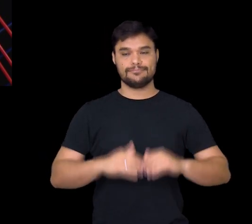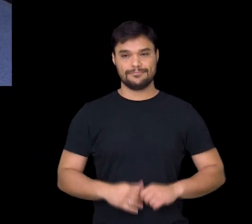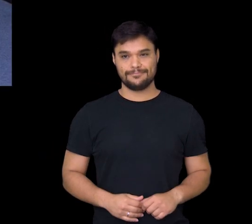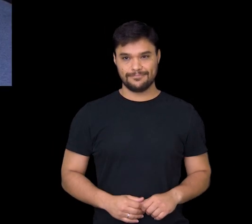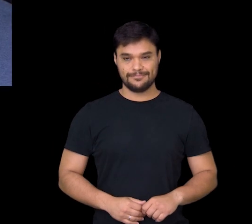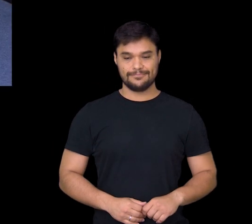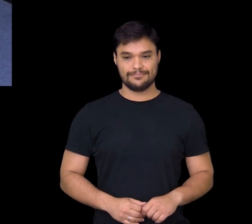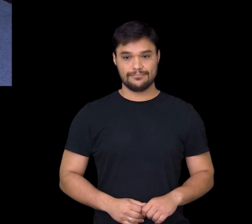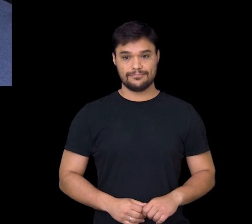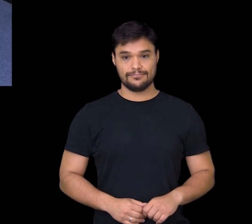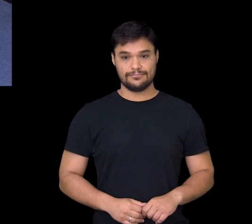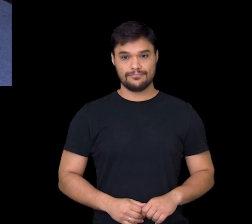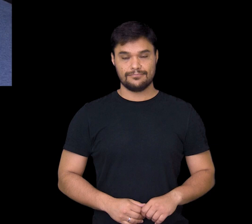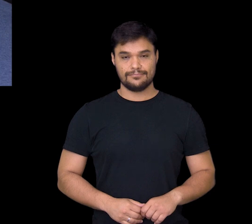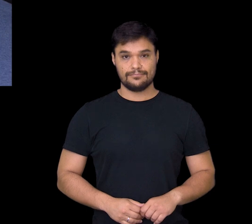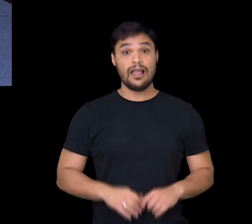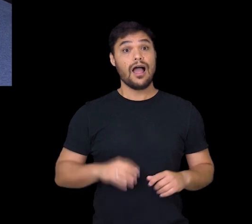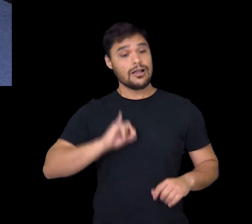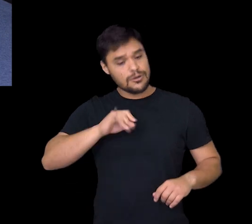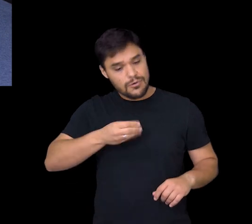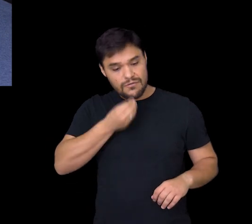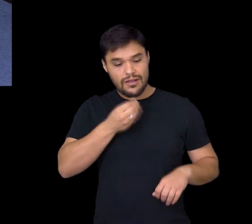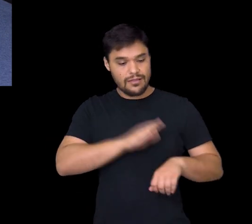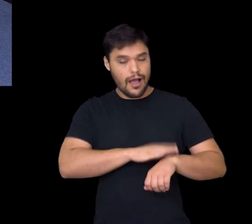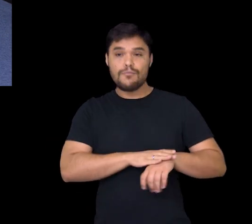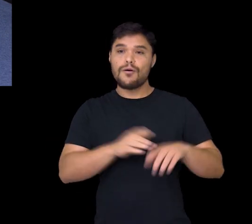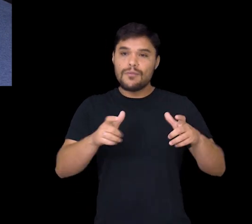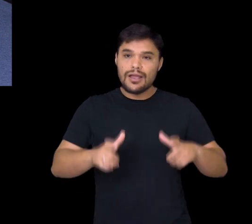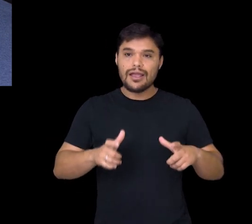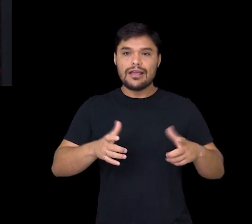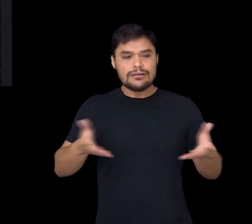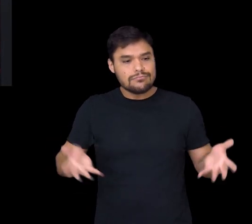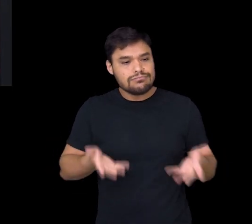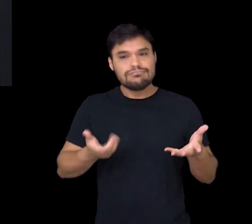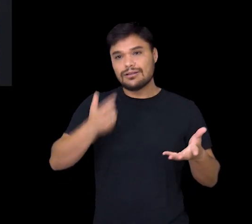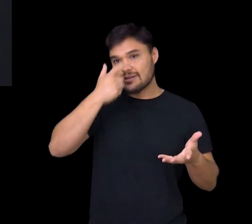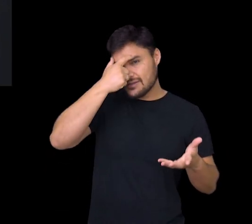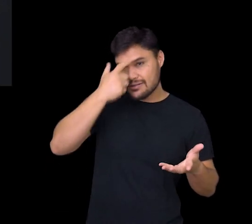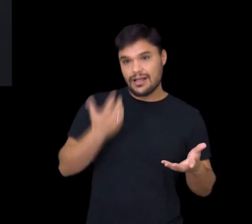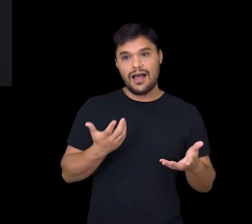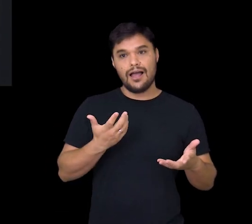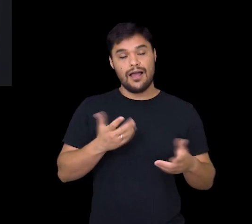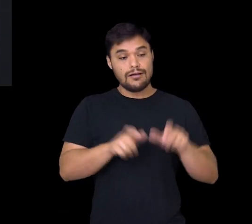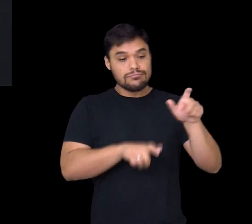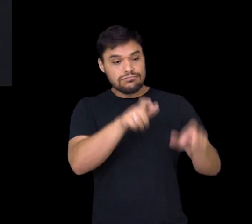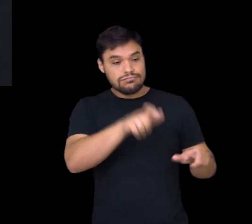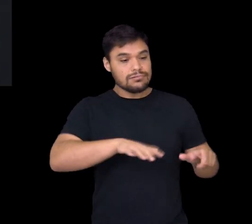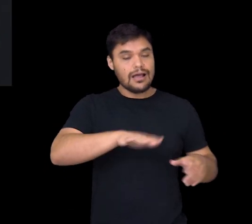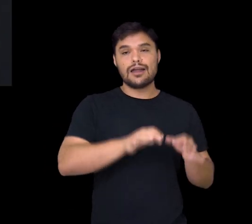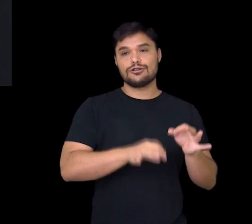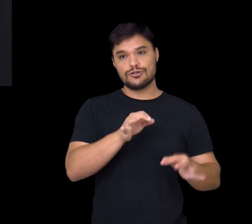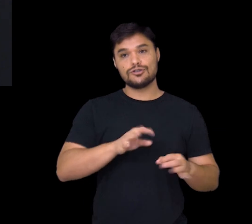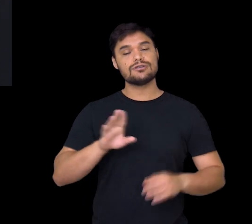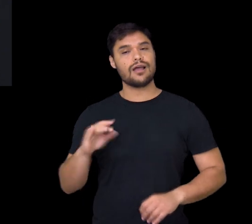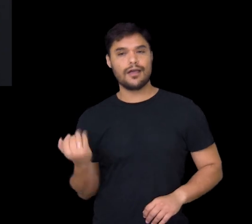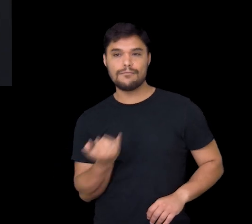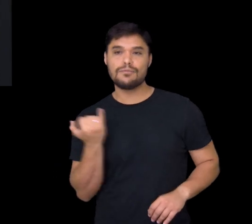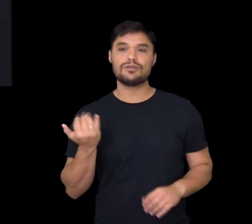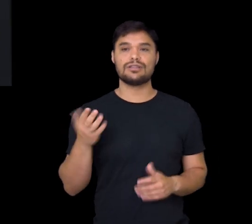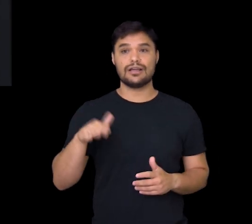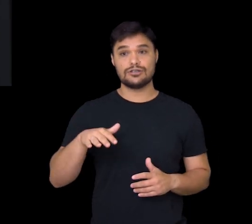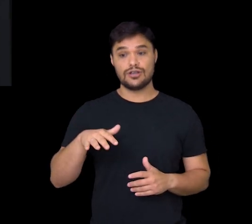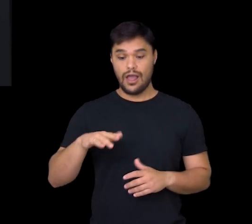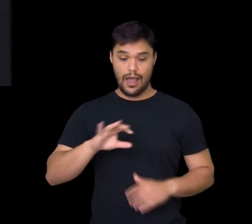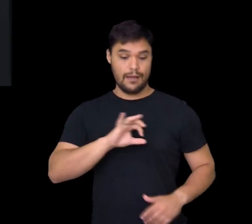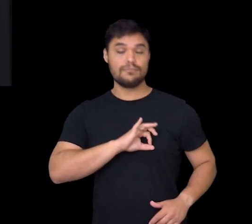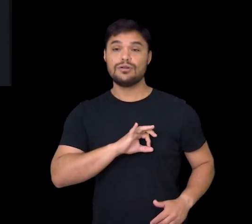desigualdade. Eu acho que nós temos que aproveitar esse espaço para conscientizar, obviamente, toda a sociedade, mas os operadores do sistema de justiça. É importante